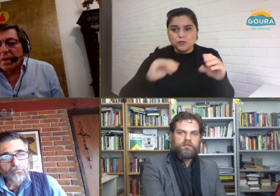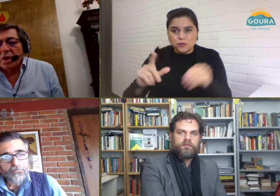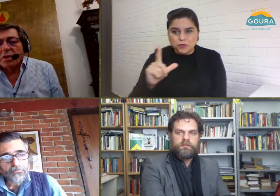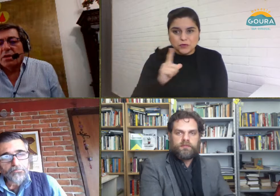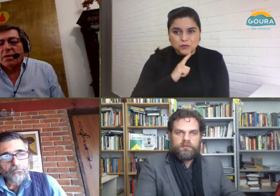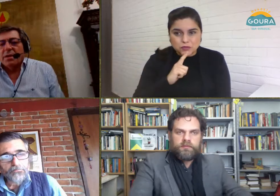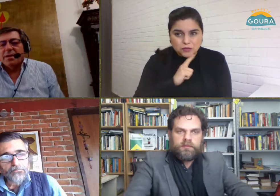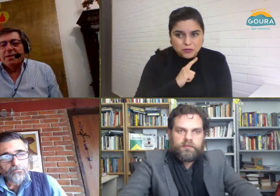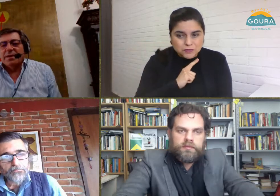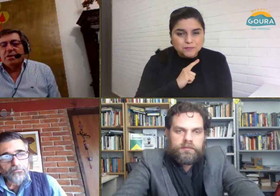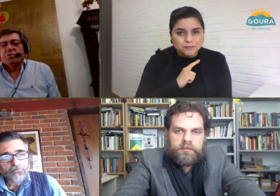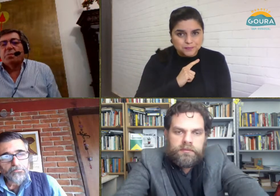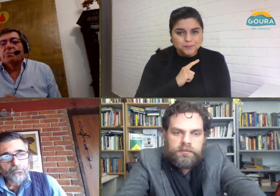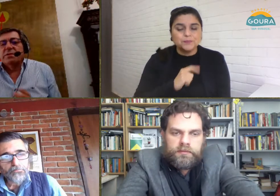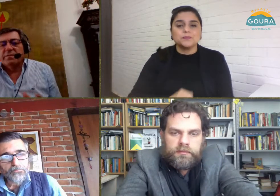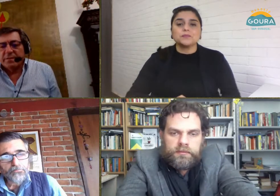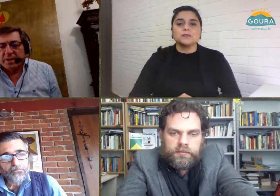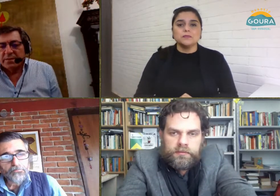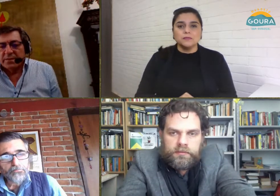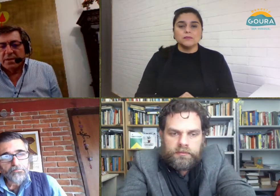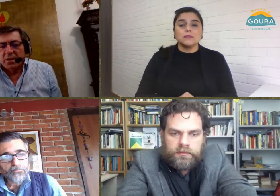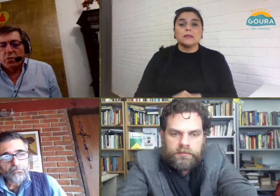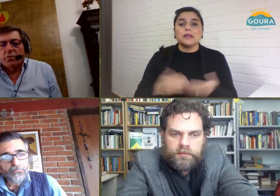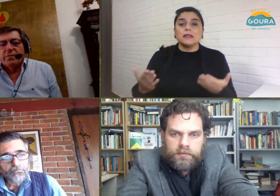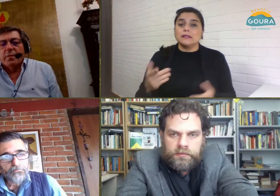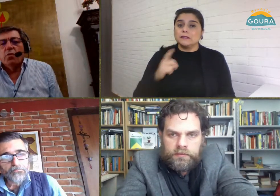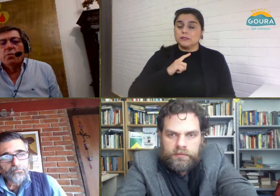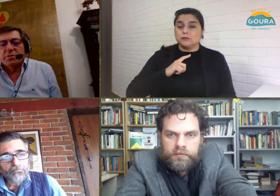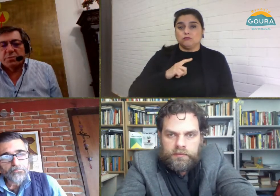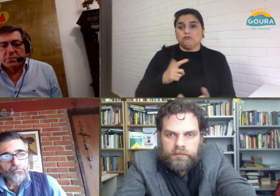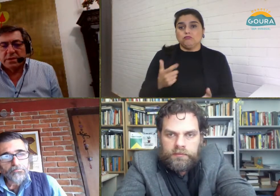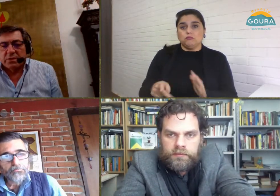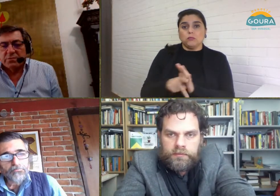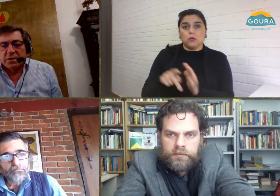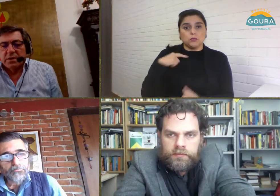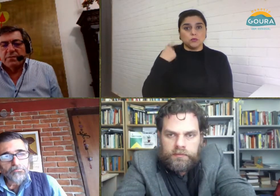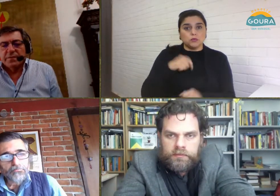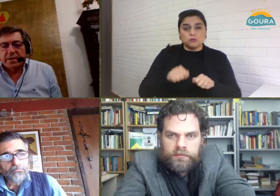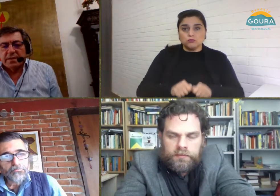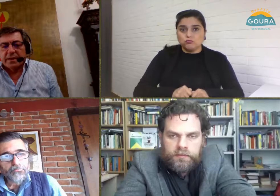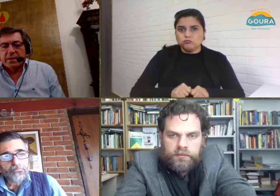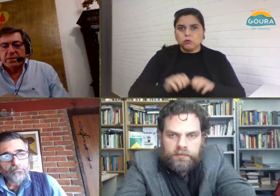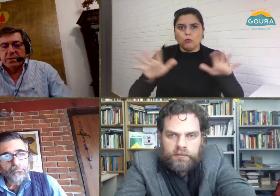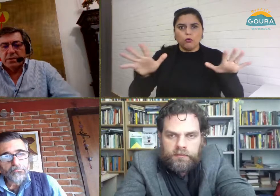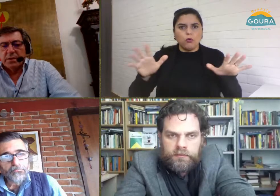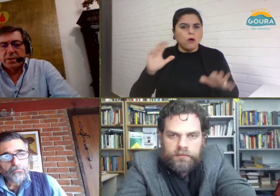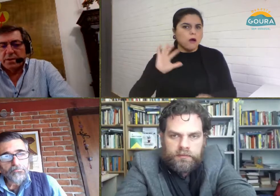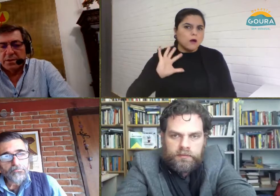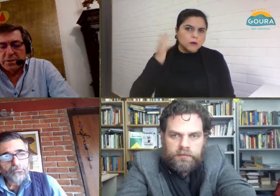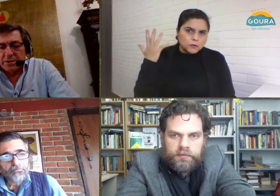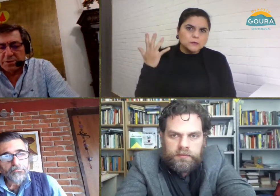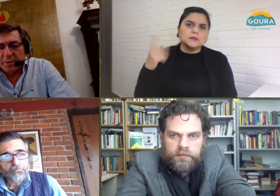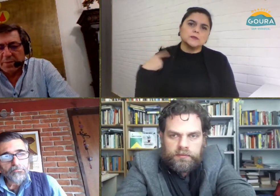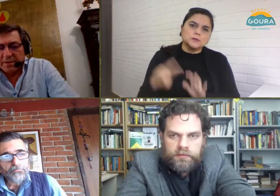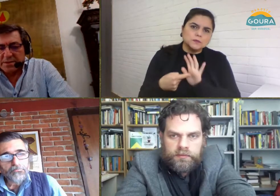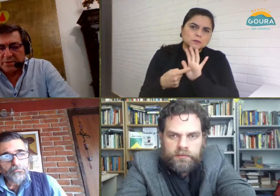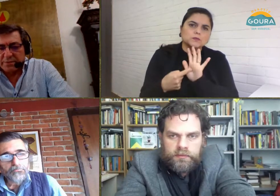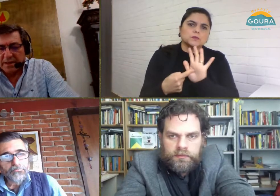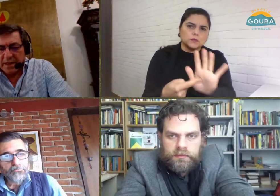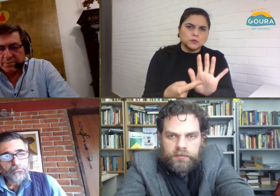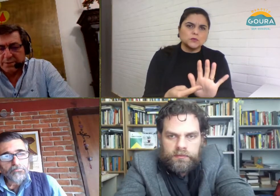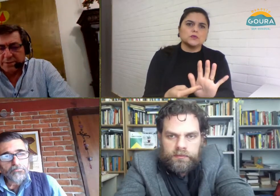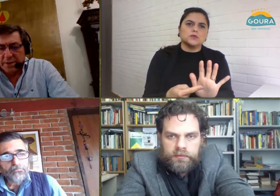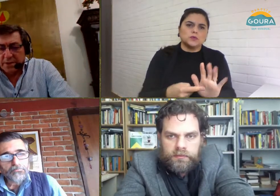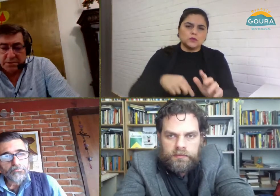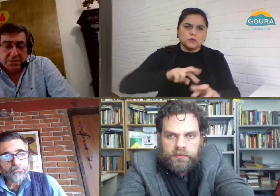alegremente e explosivamente. Houve uma explosão verdadeira de experimentação